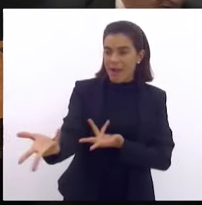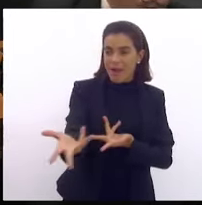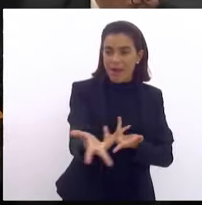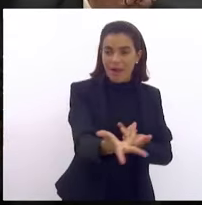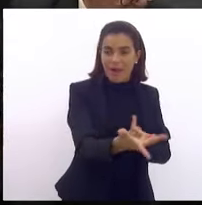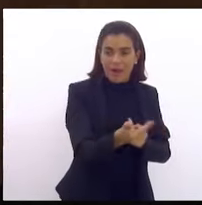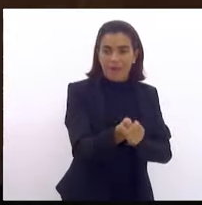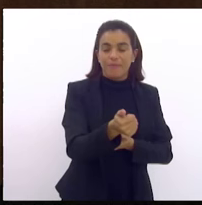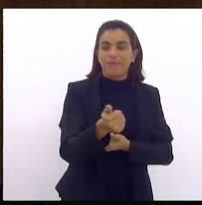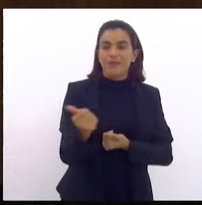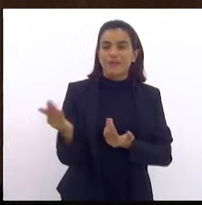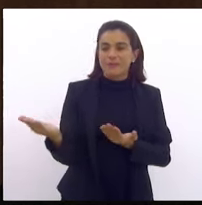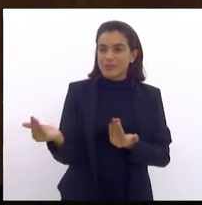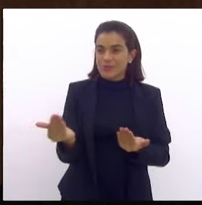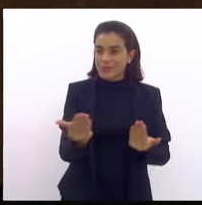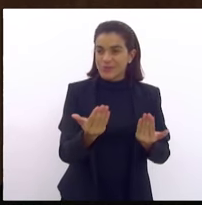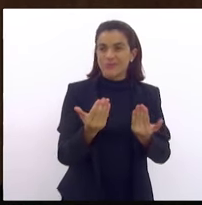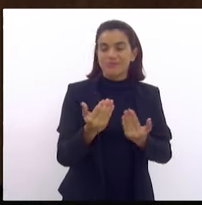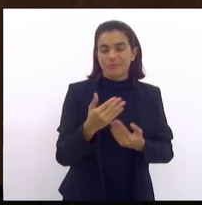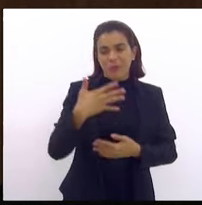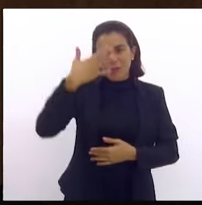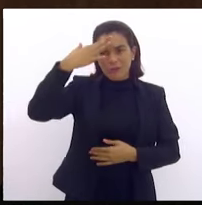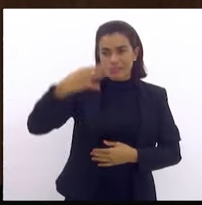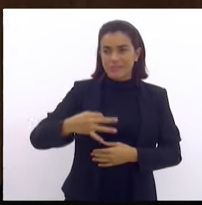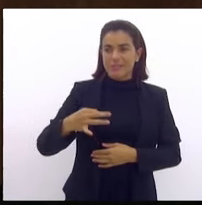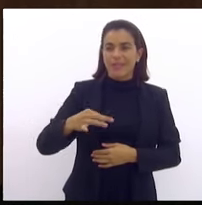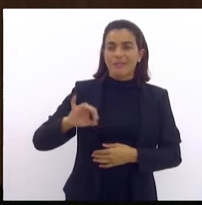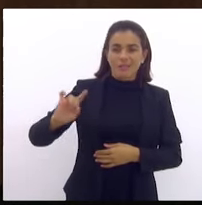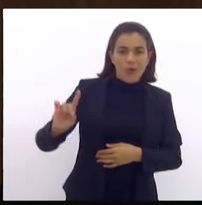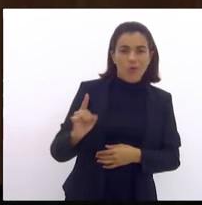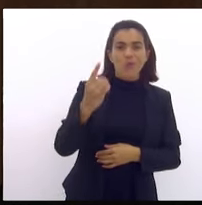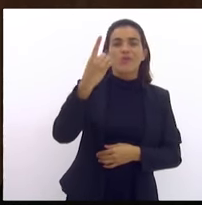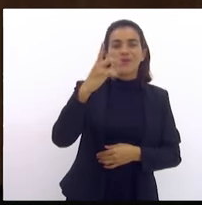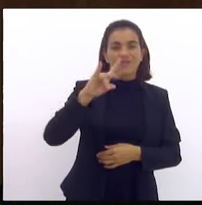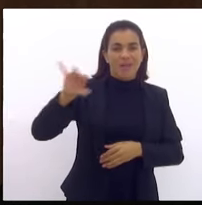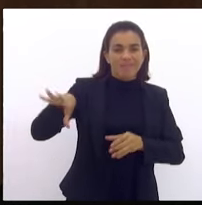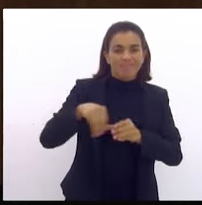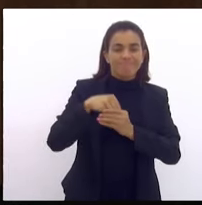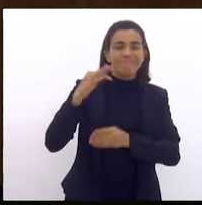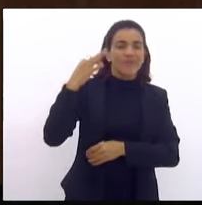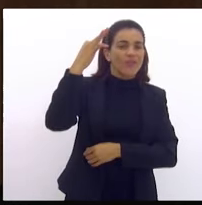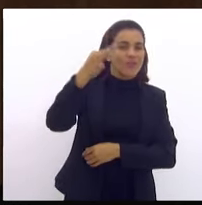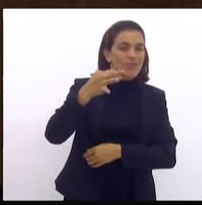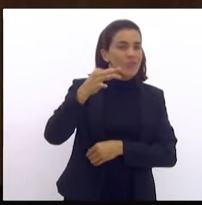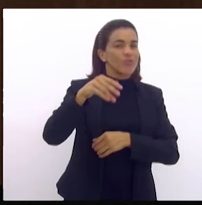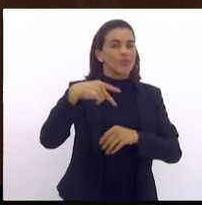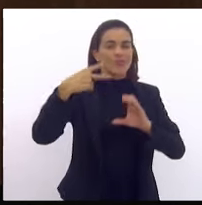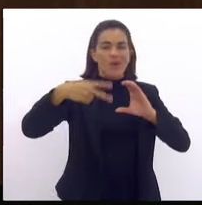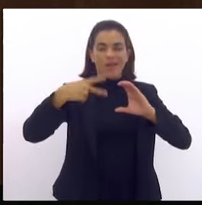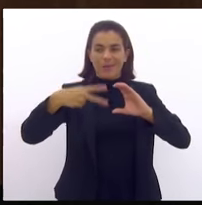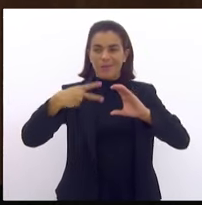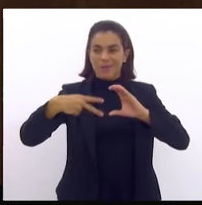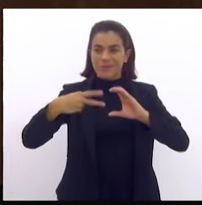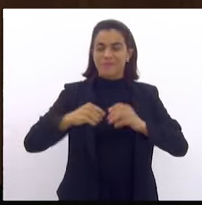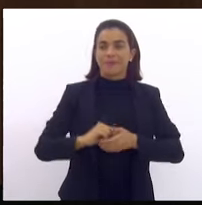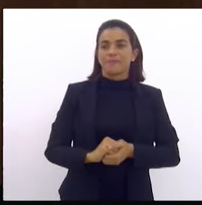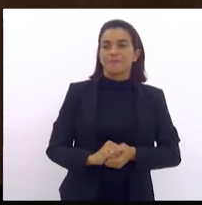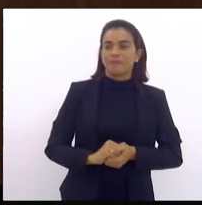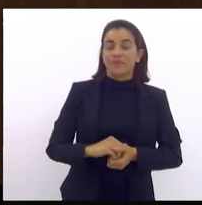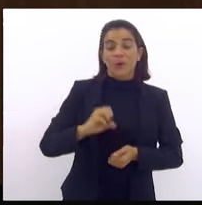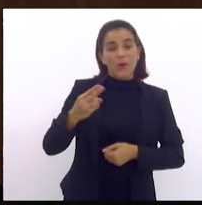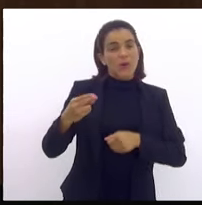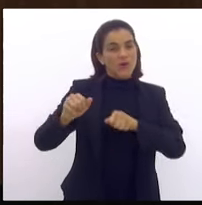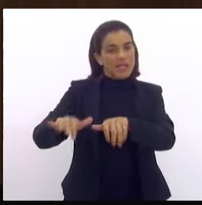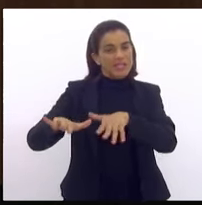com certeza, algum deles estarão fazendo parte, no futuro, de uma Câmara Municipal, da